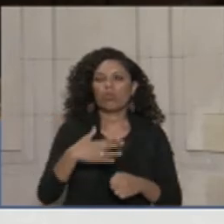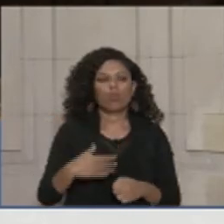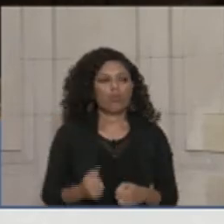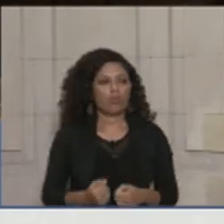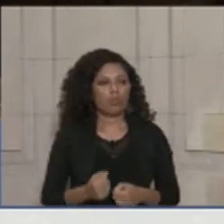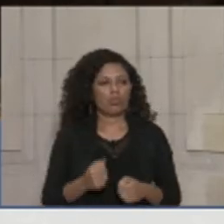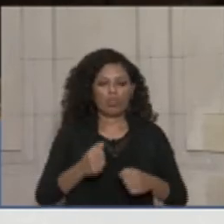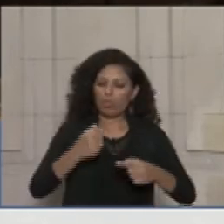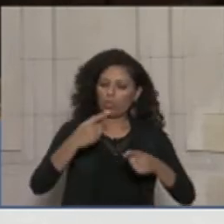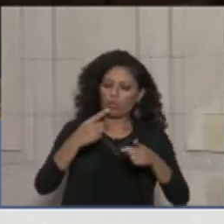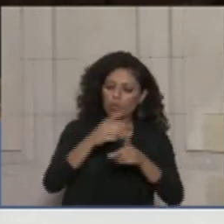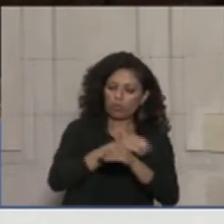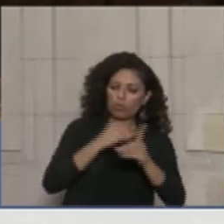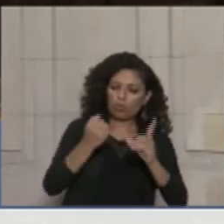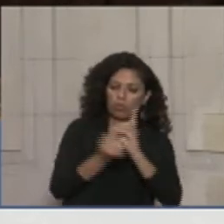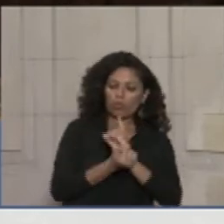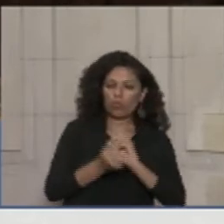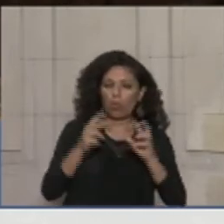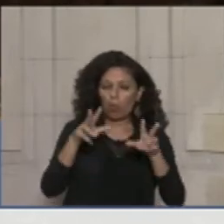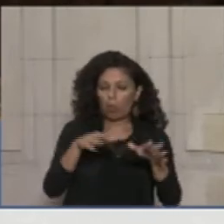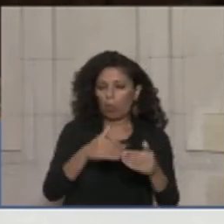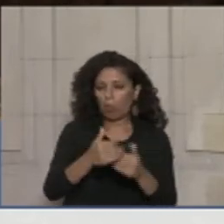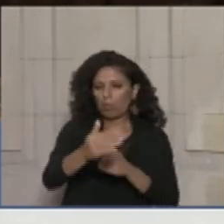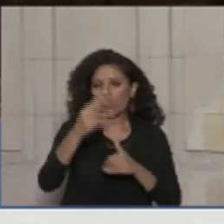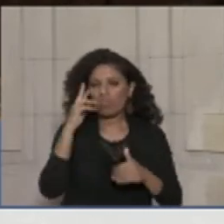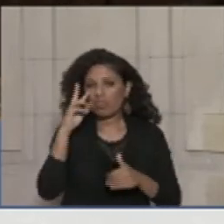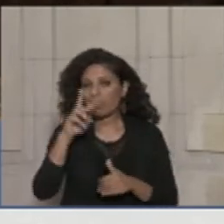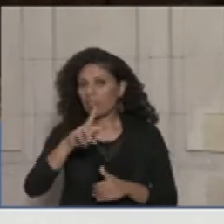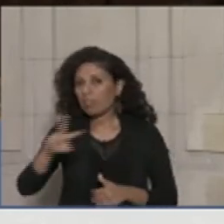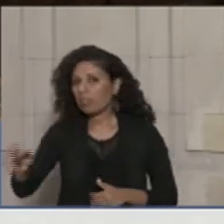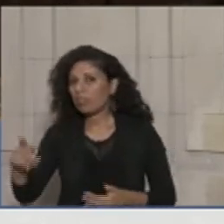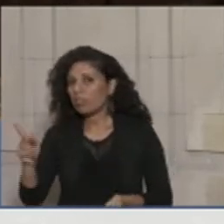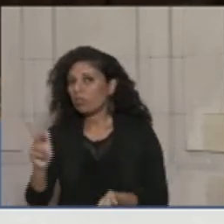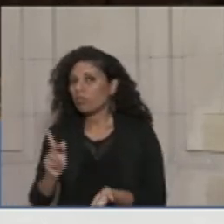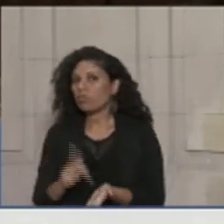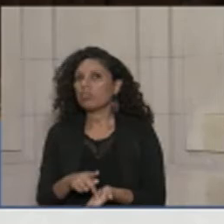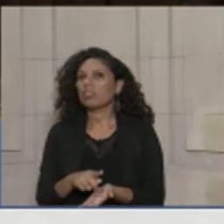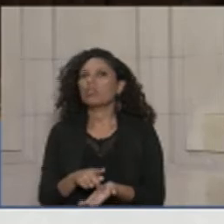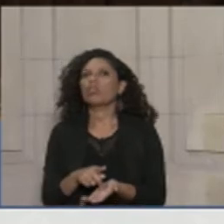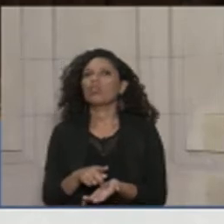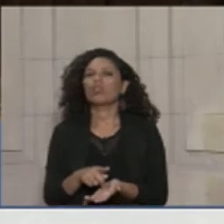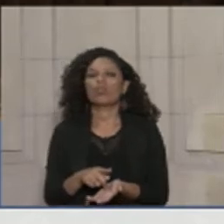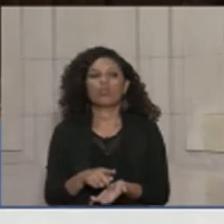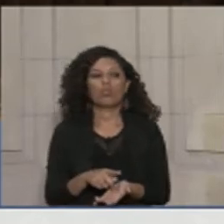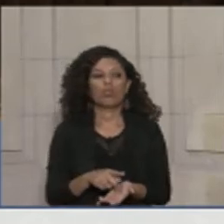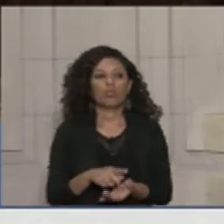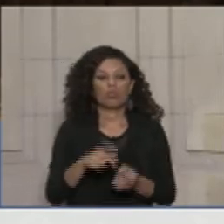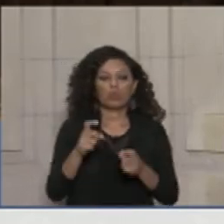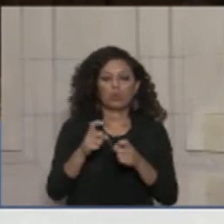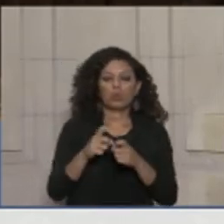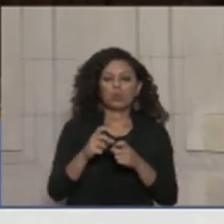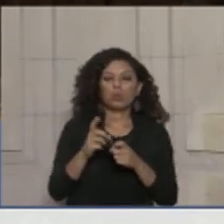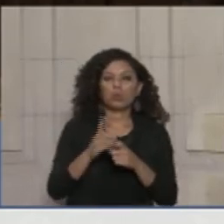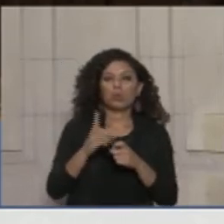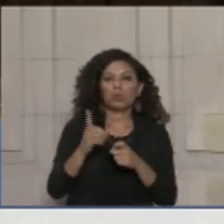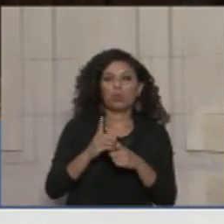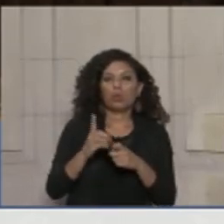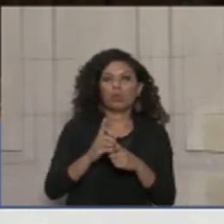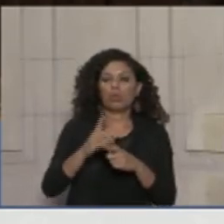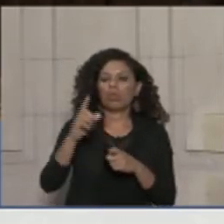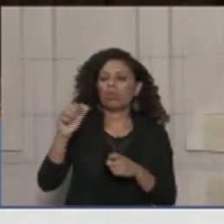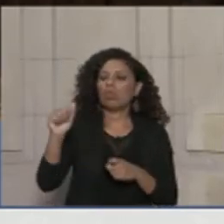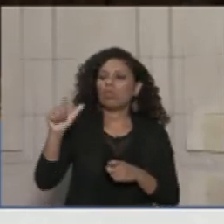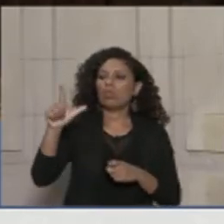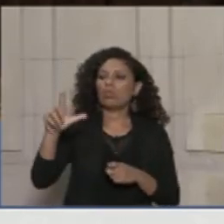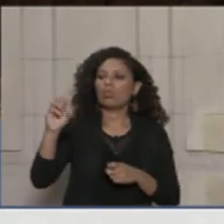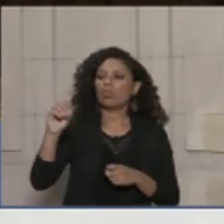A população começa a enxergar o verdadeiro doutor Aloysio.